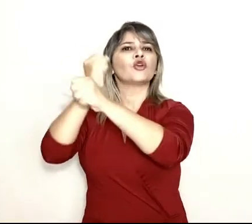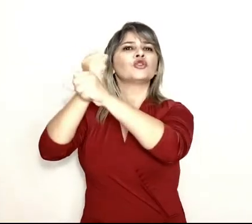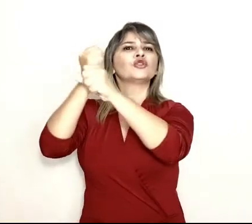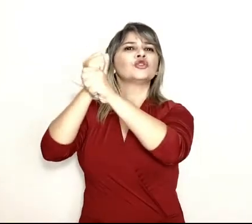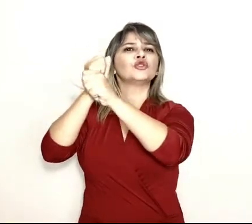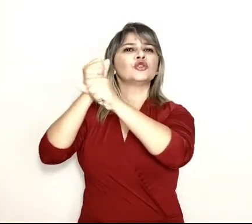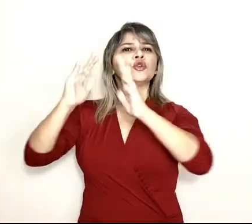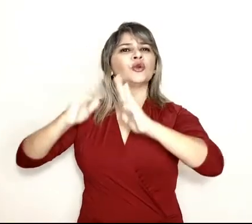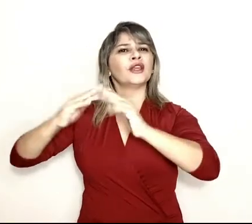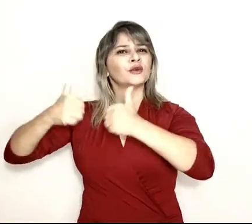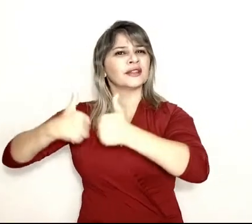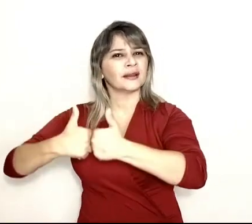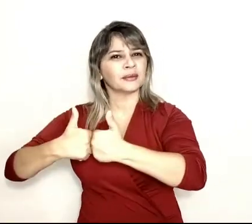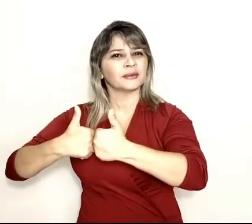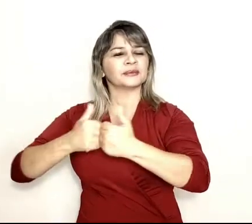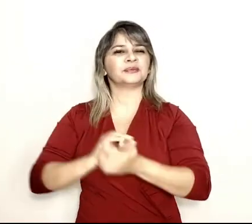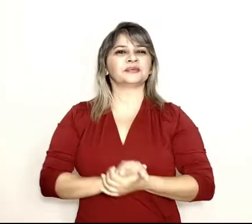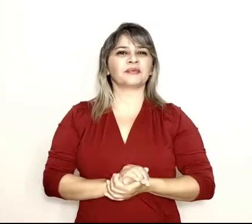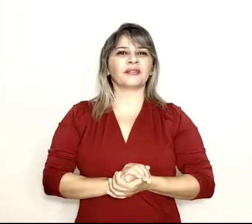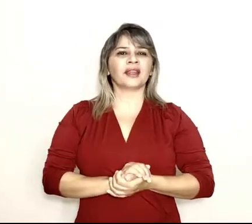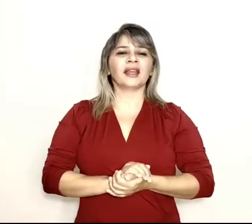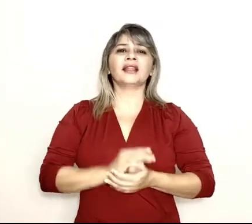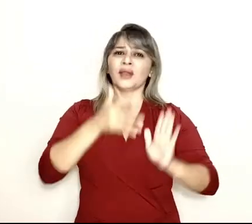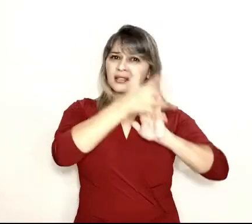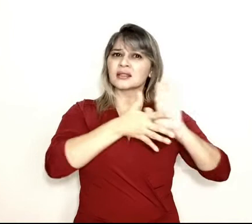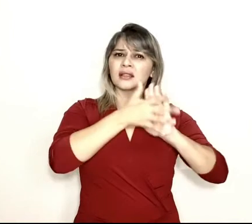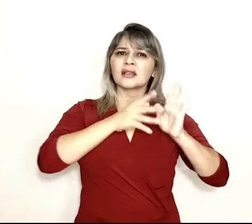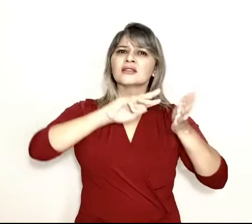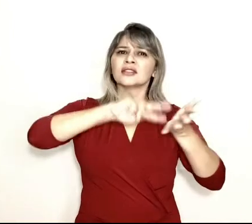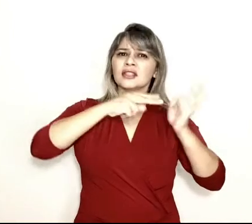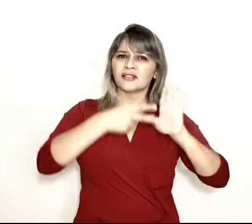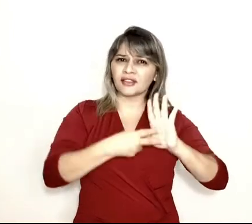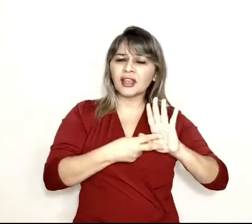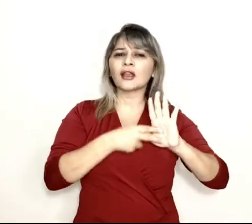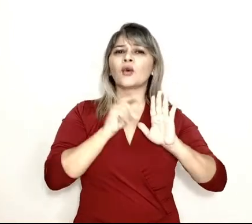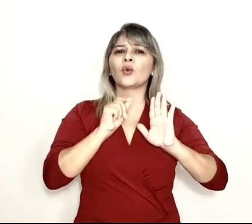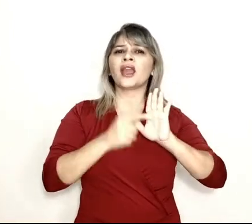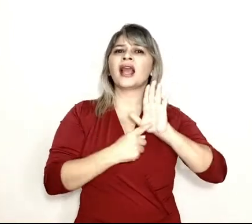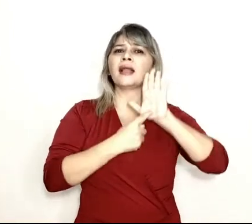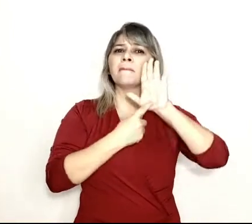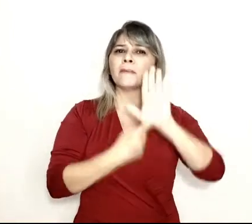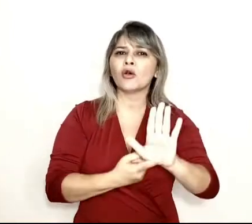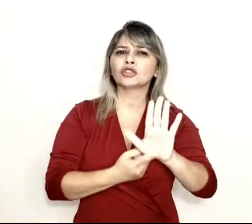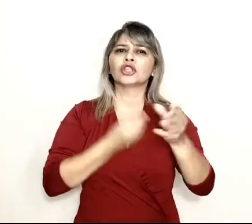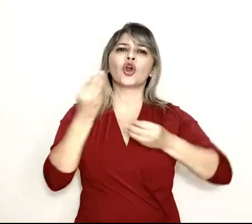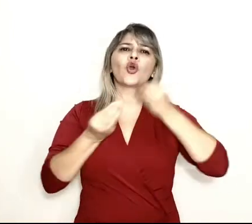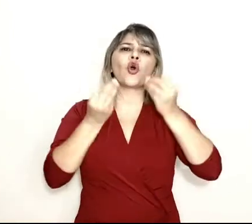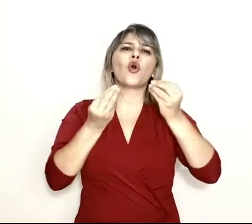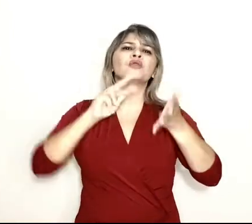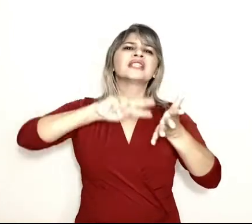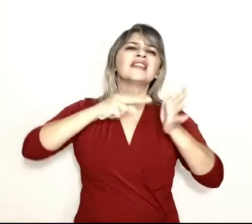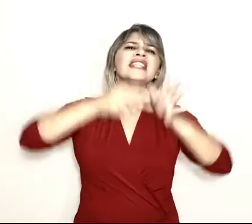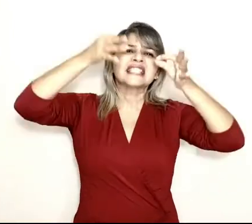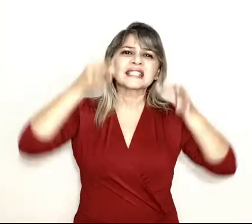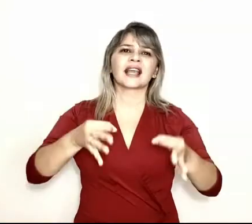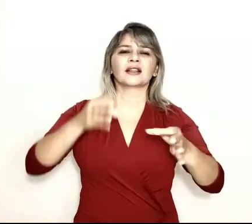certa, de uma motivação correta, genuína, verdadeira. É importante entender que quando